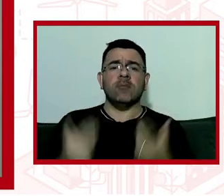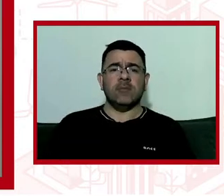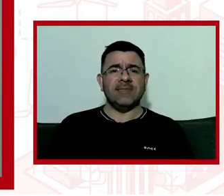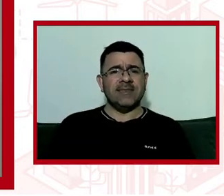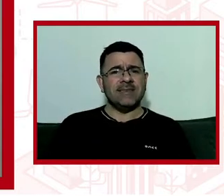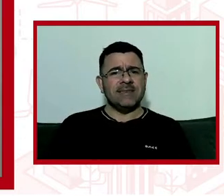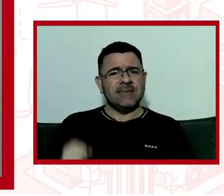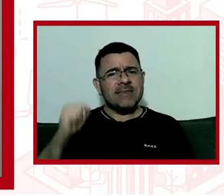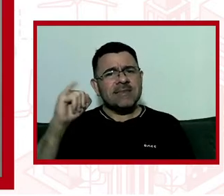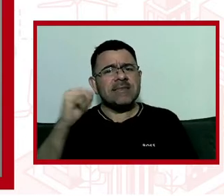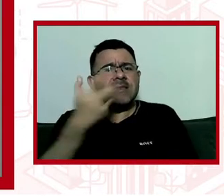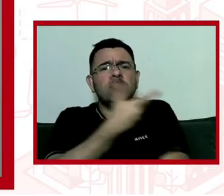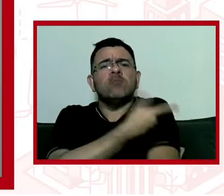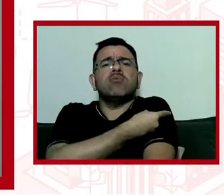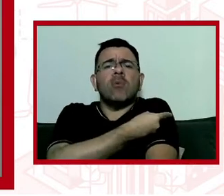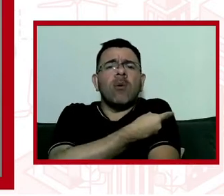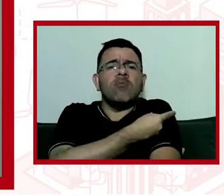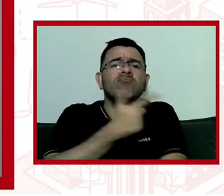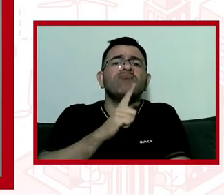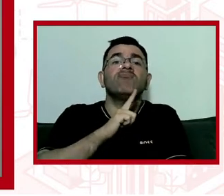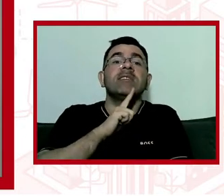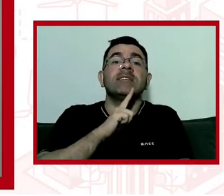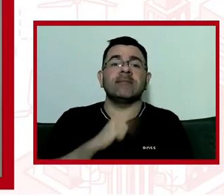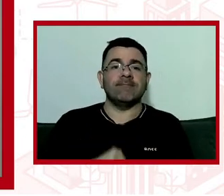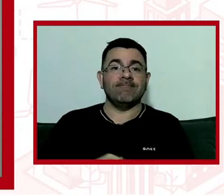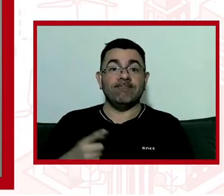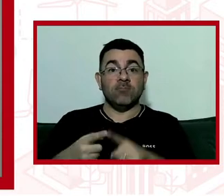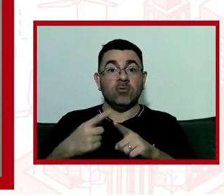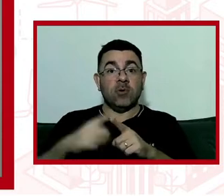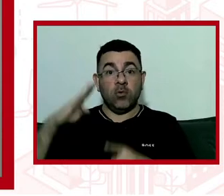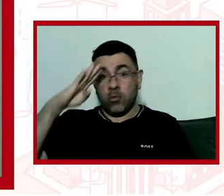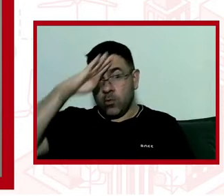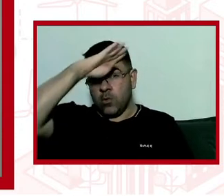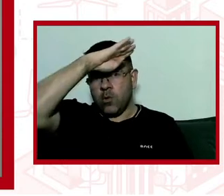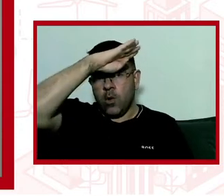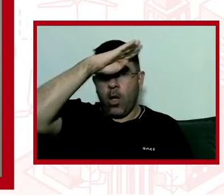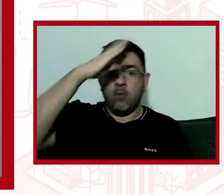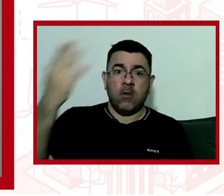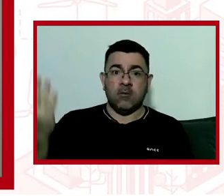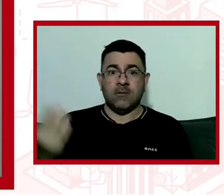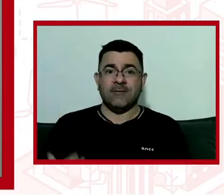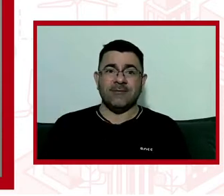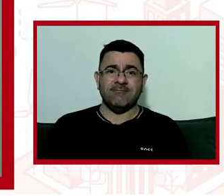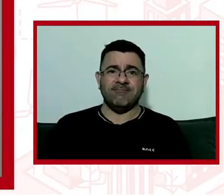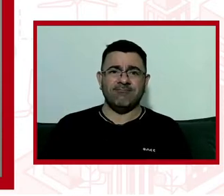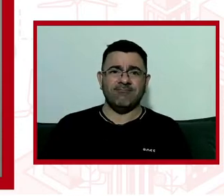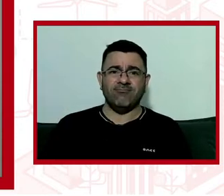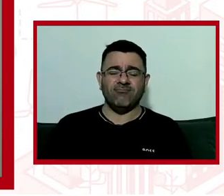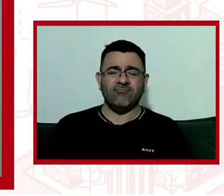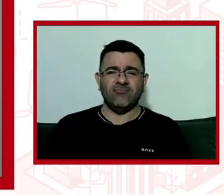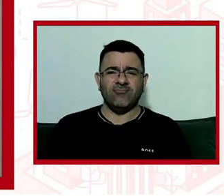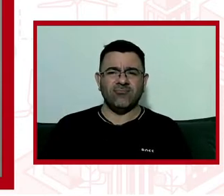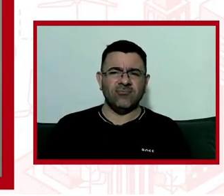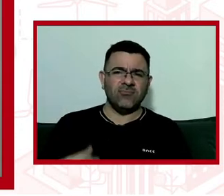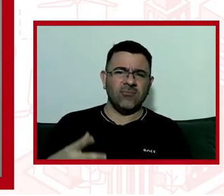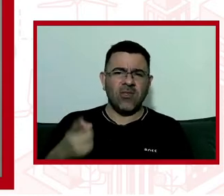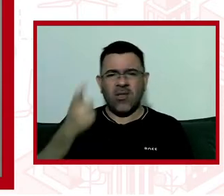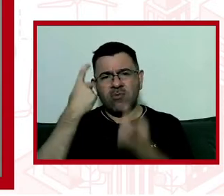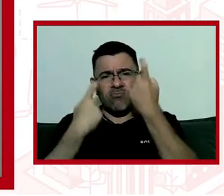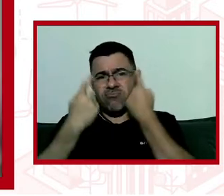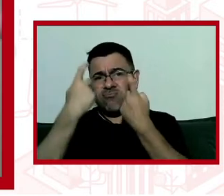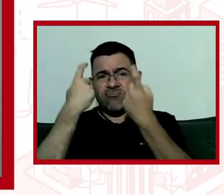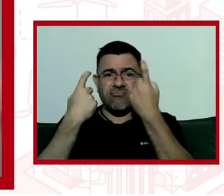ou não então naturalmente o governo bolsonaro com um completo eh desmonte do estado brasileiro sobretudo das